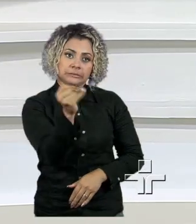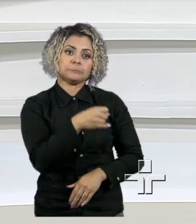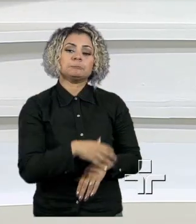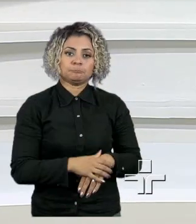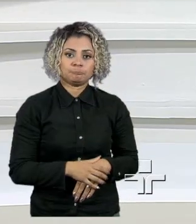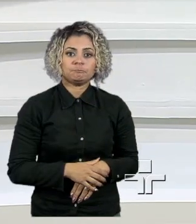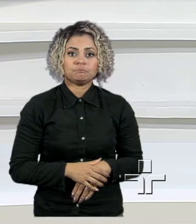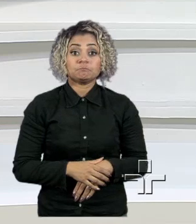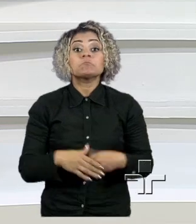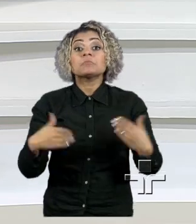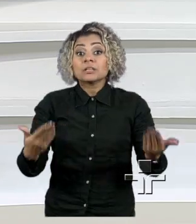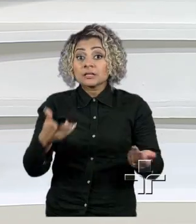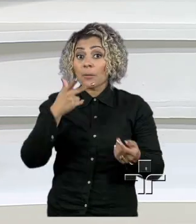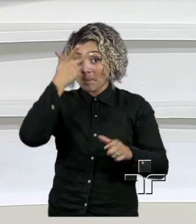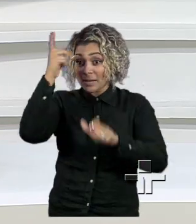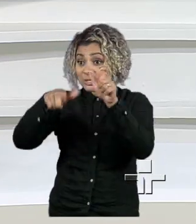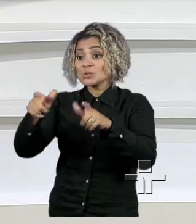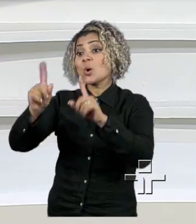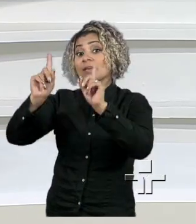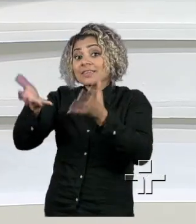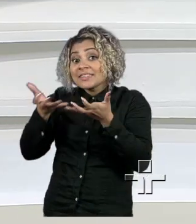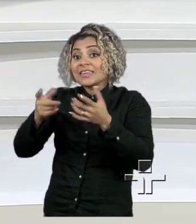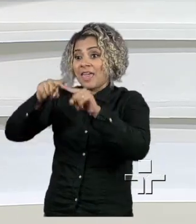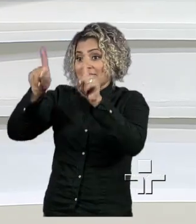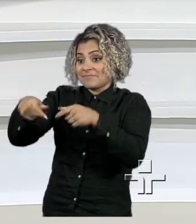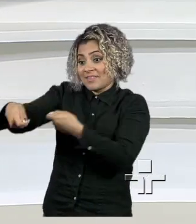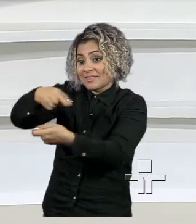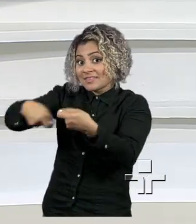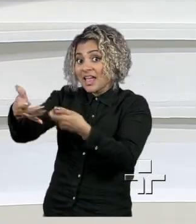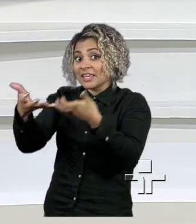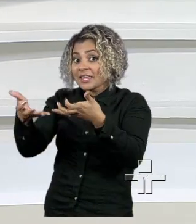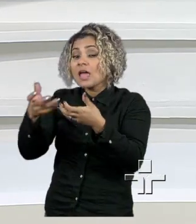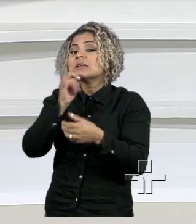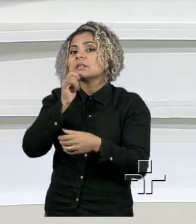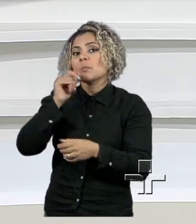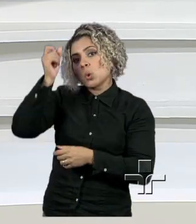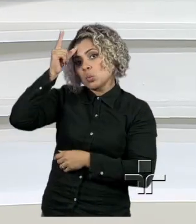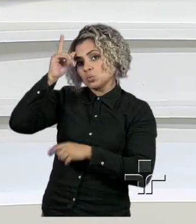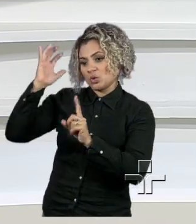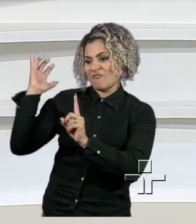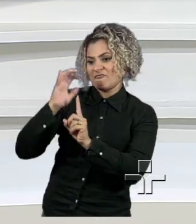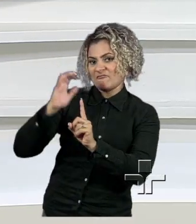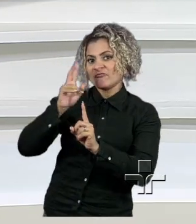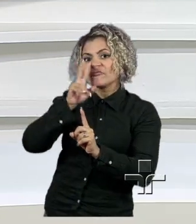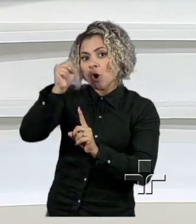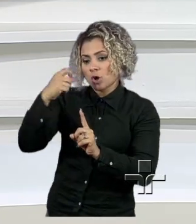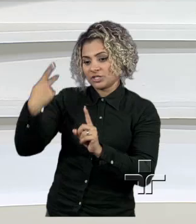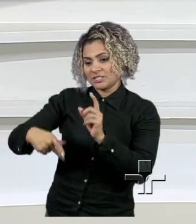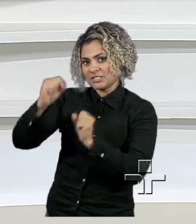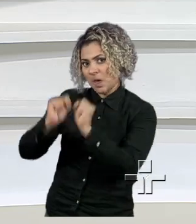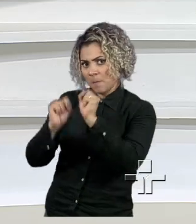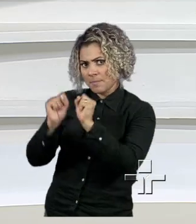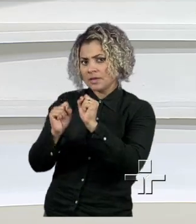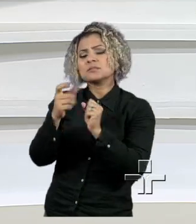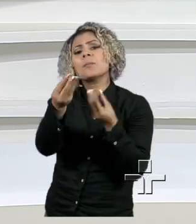Cacau Show do que gente que consegue ter. Como é que você seleciona? Você comentou ali a cultura da empresa forte. O que é importante para um franqueado e quanto custa, se quiser